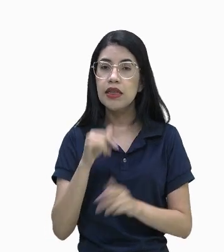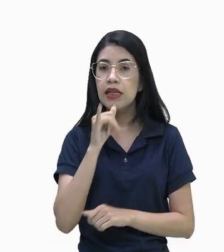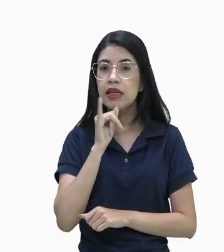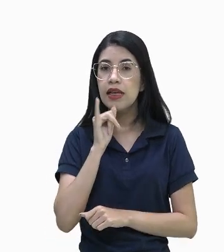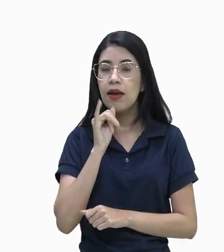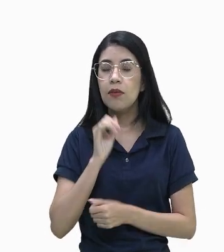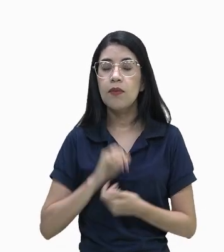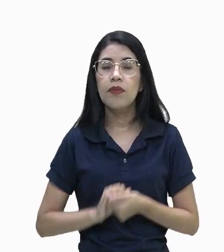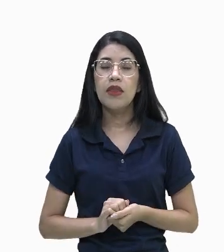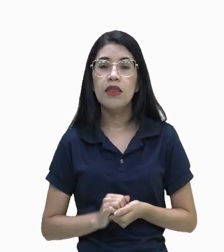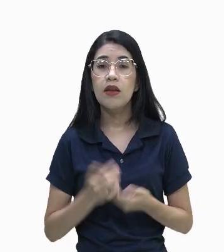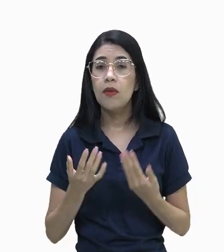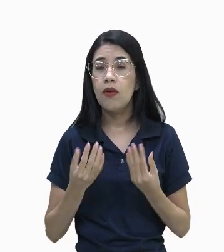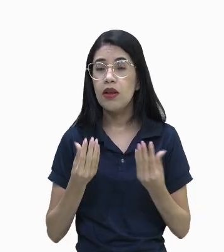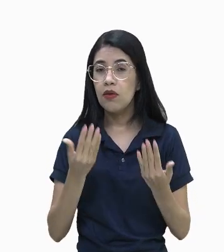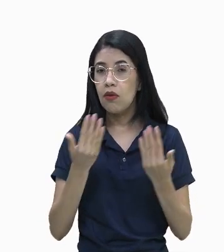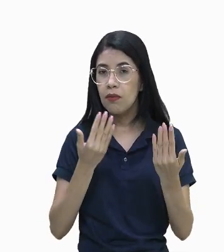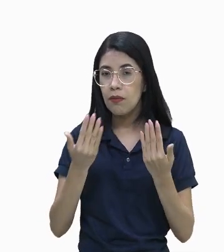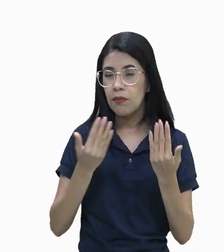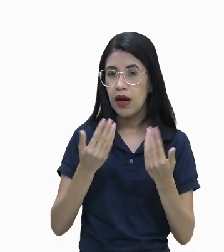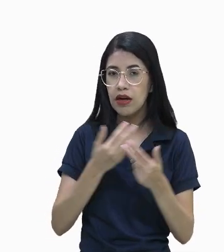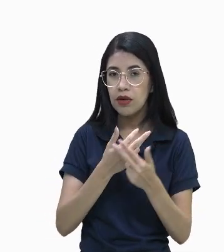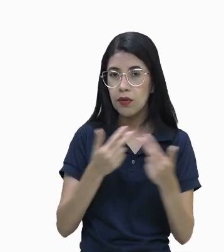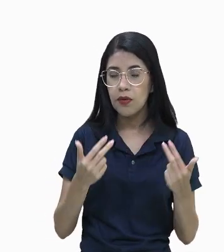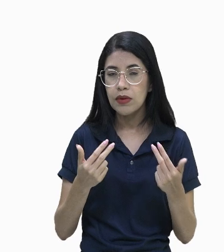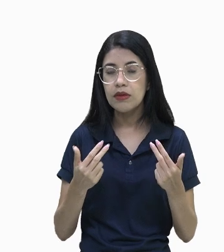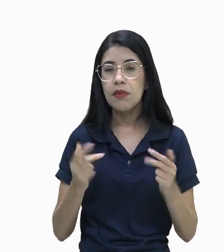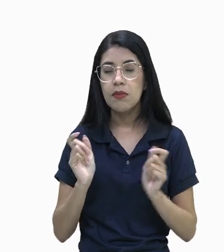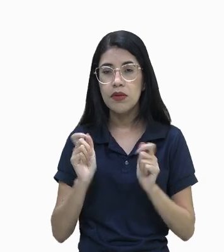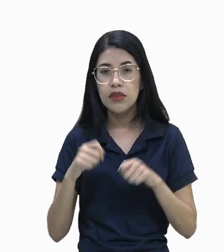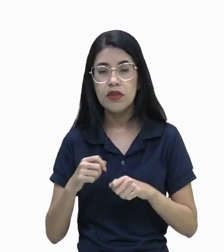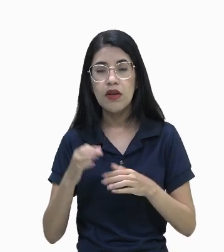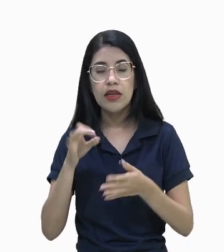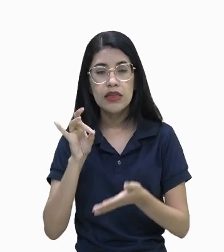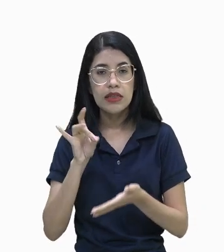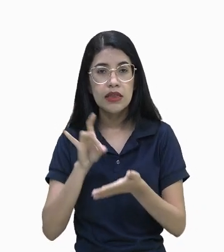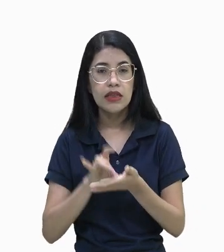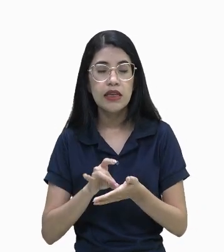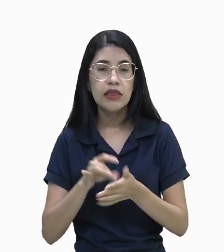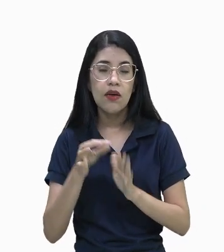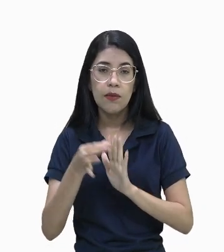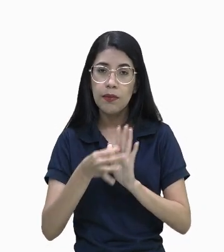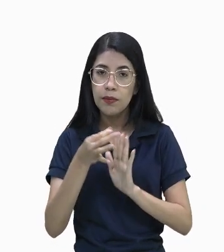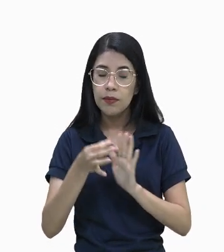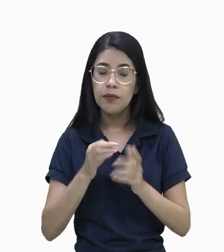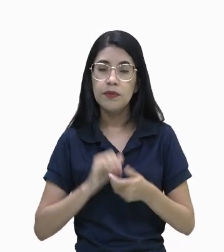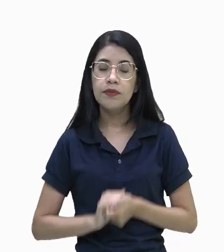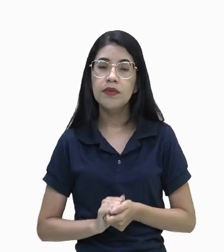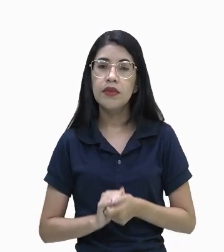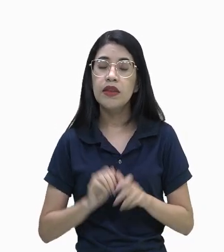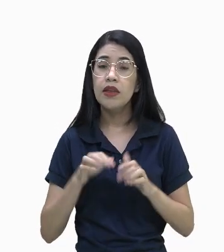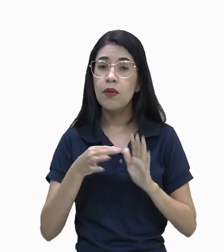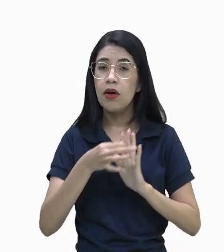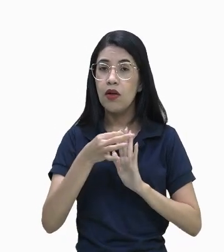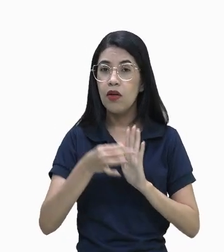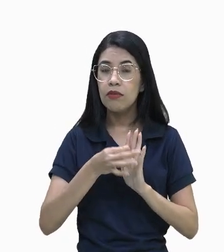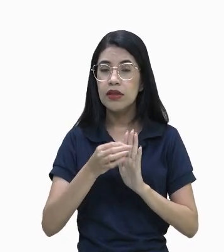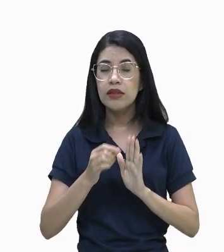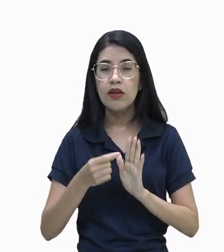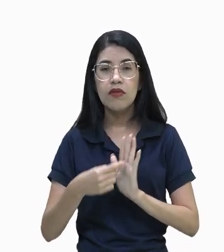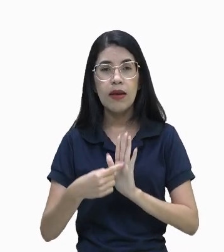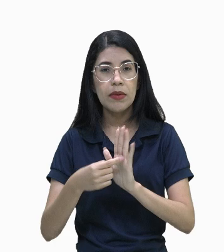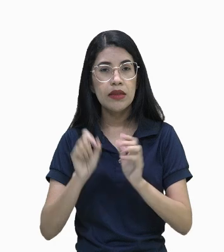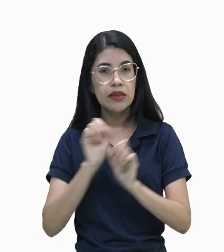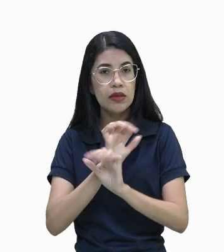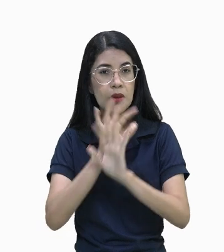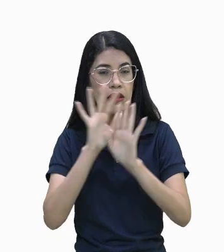outra, um dado com o outro, para reafirmar a sua opinião, tornando então a sua argumentação ilustrativa, e